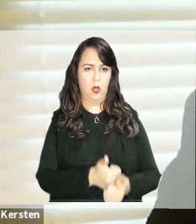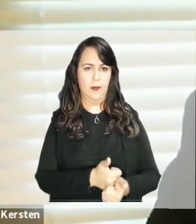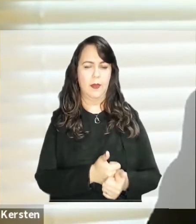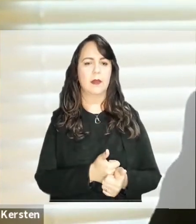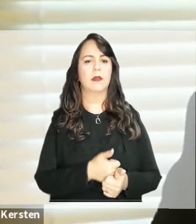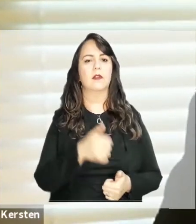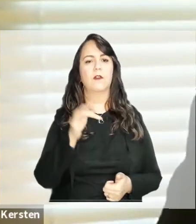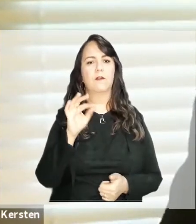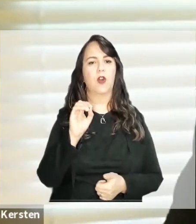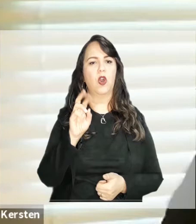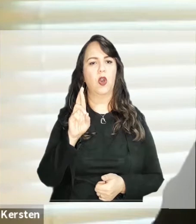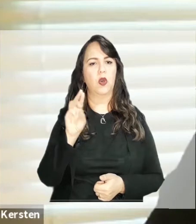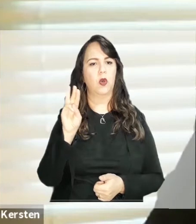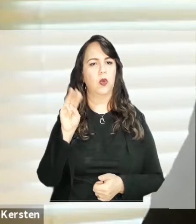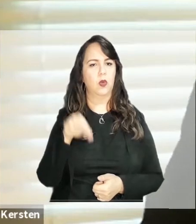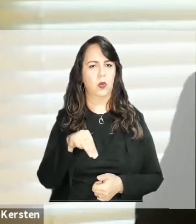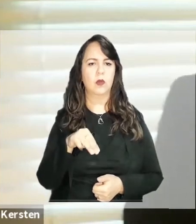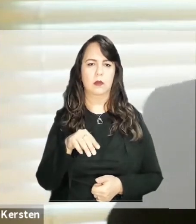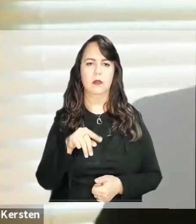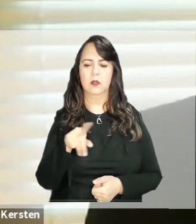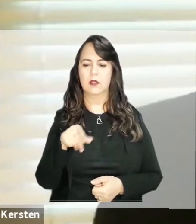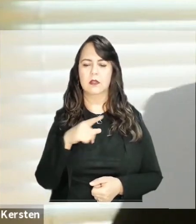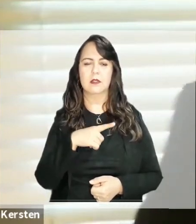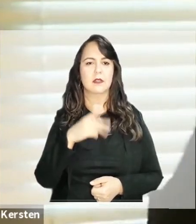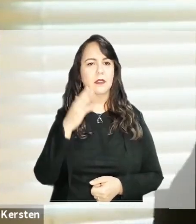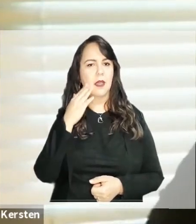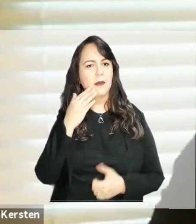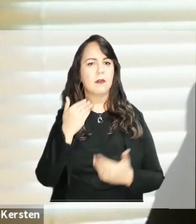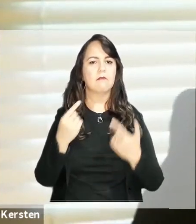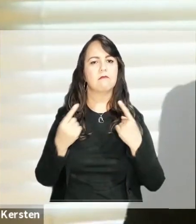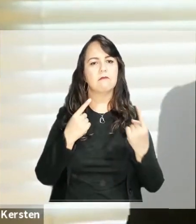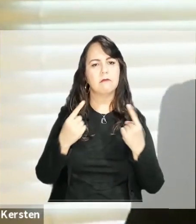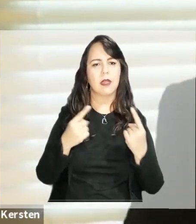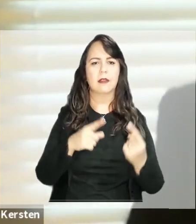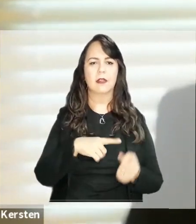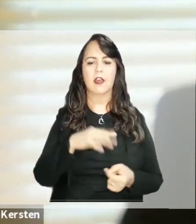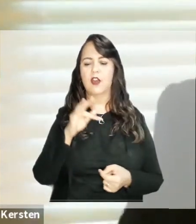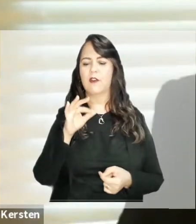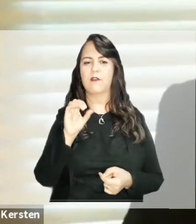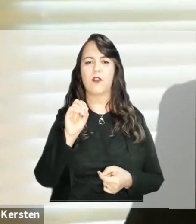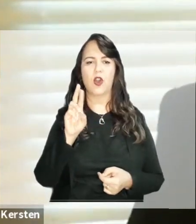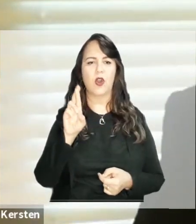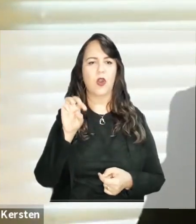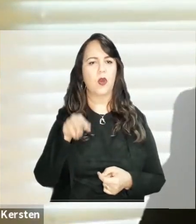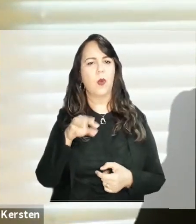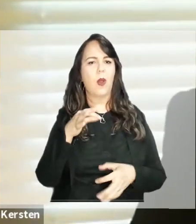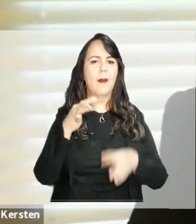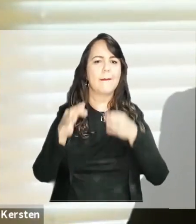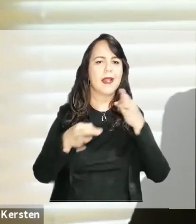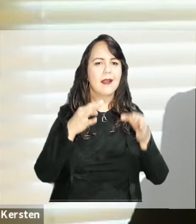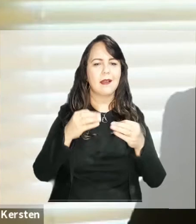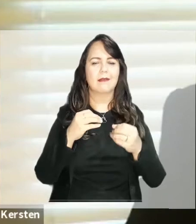realmente, desde o primeiro dia deste seminário, ele está muito movimentado, a contribuição de todos.